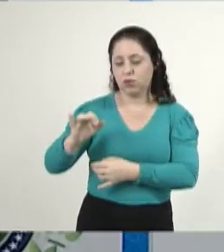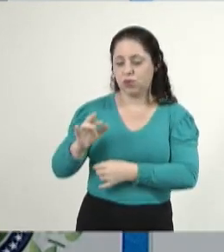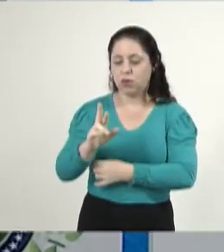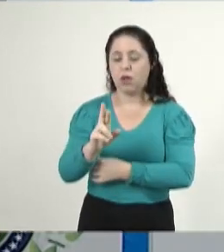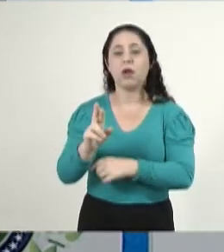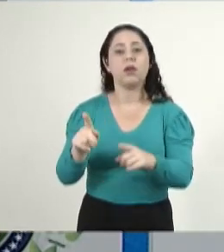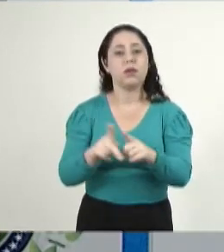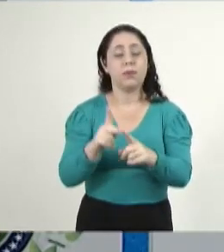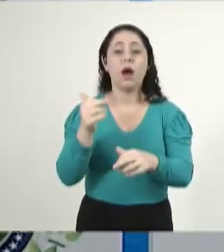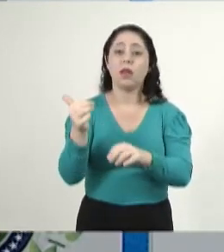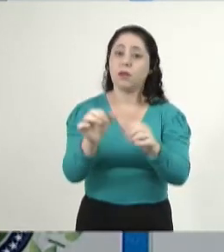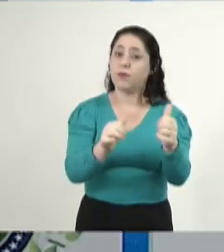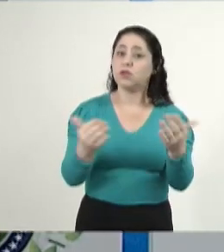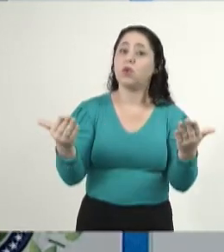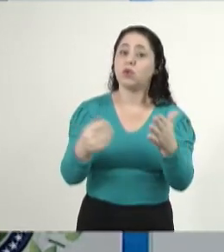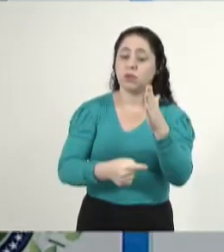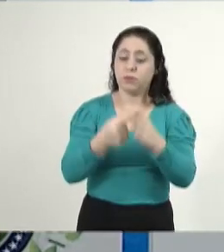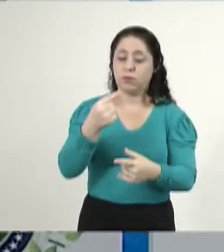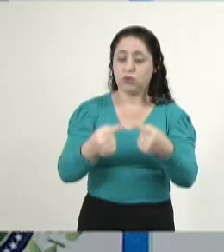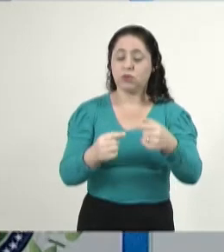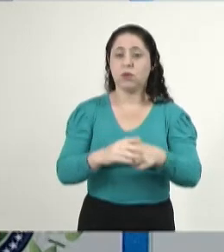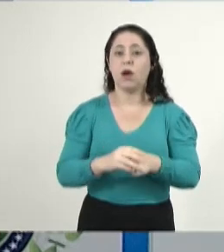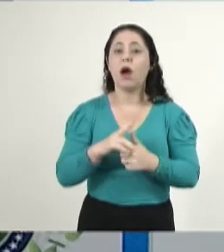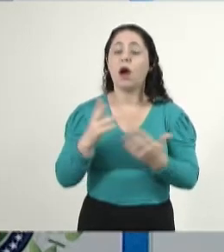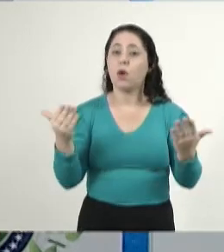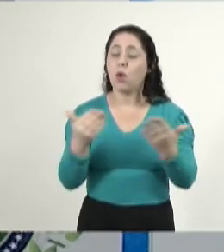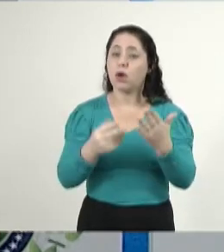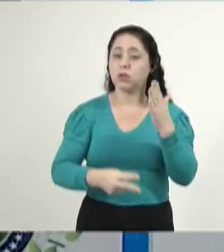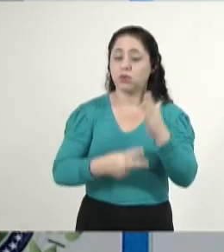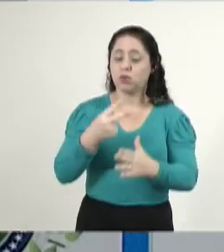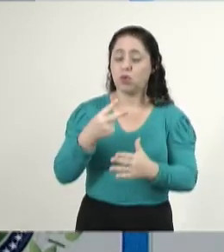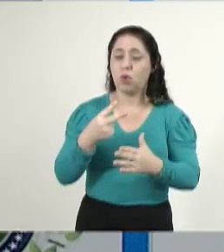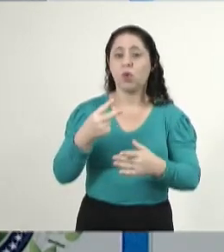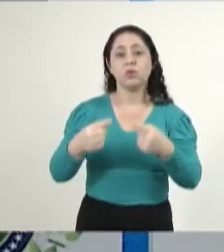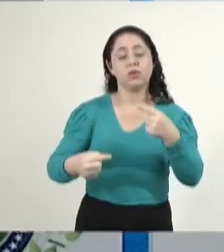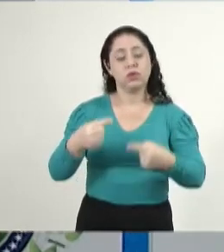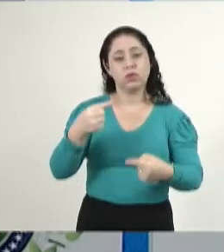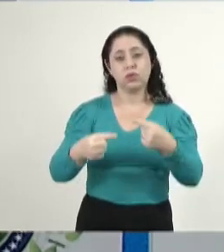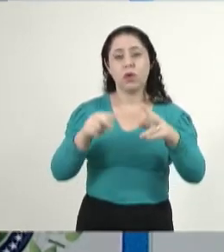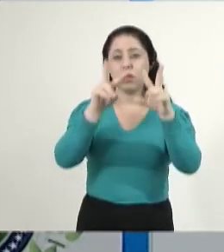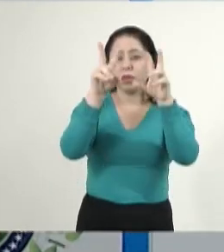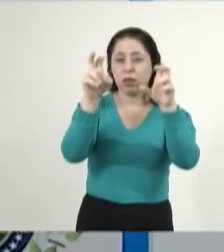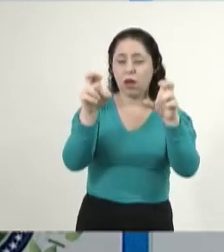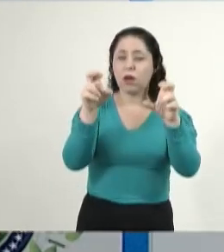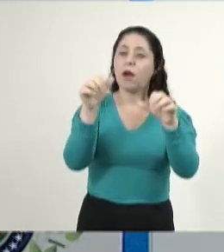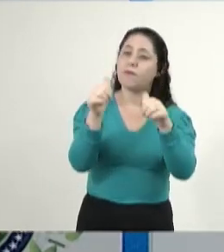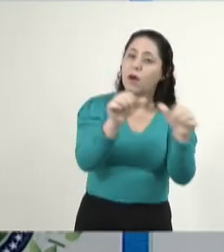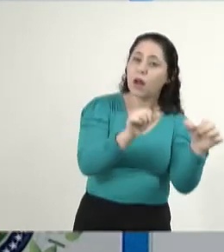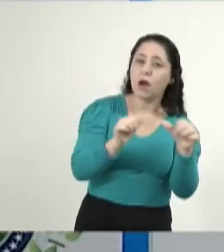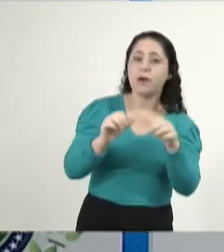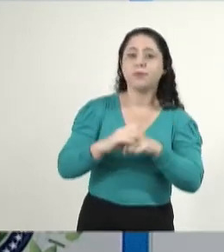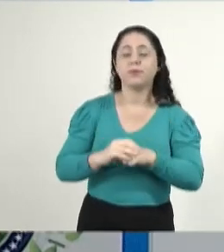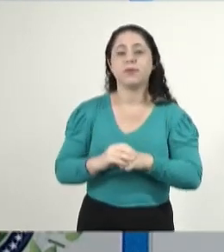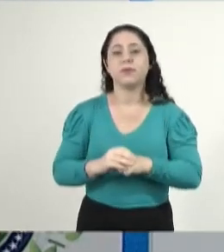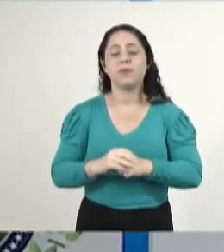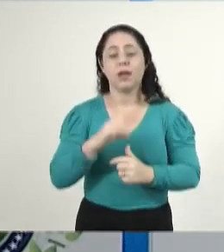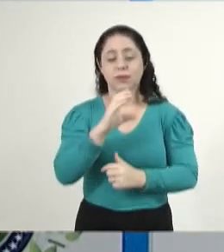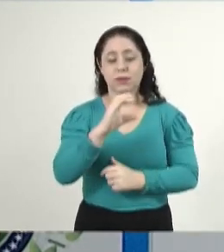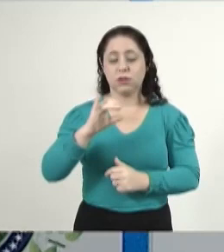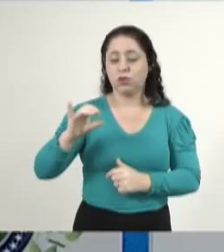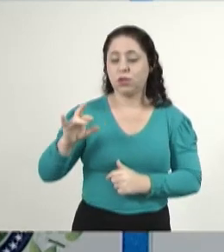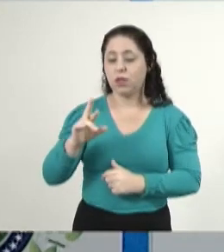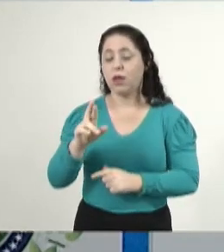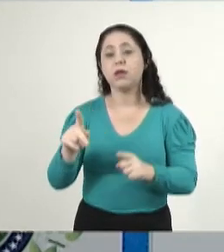e Redação, já foi analisado hoje em primeira discussão e agora vai para análise das comissões de mérito. Também foi analisado ontem pela CCJR, a